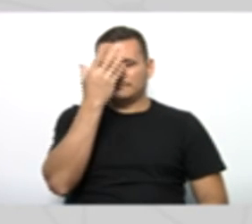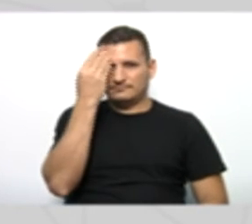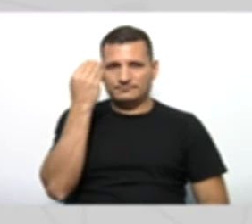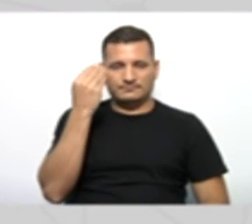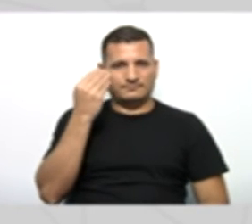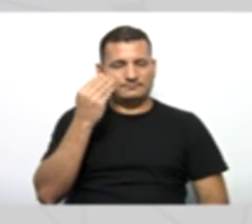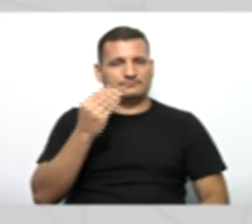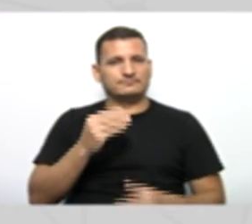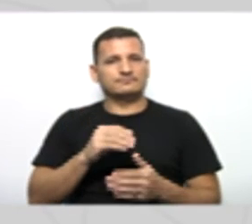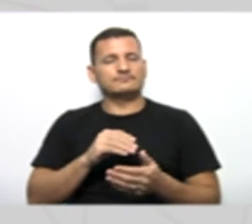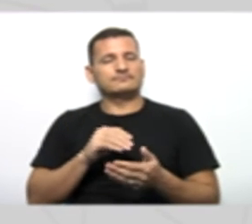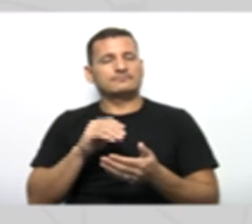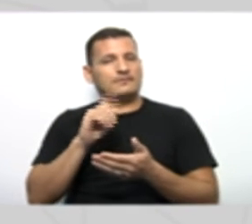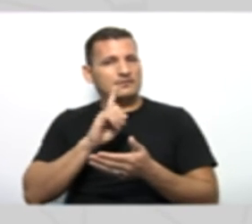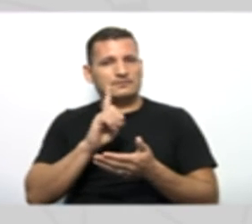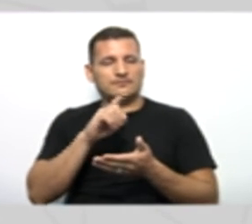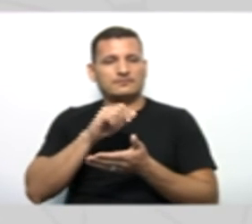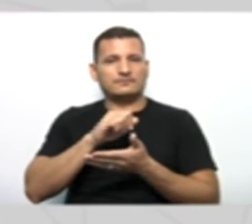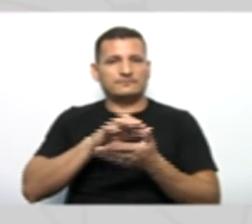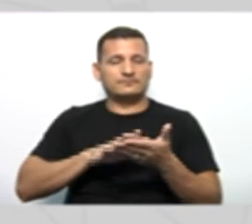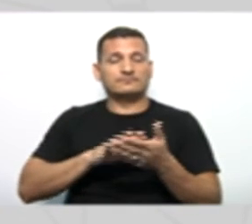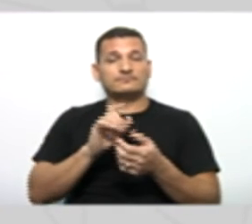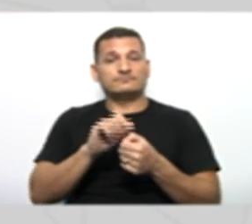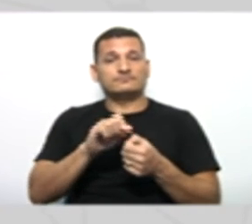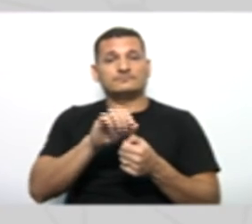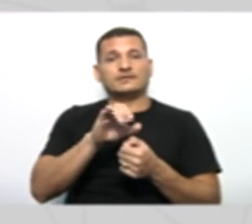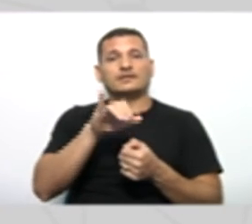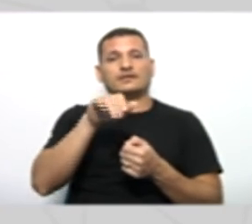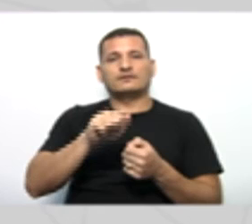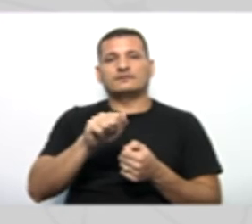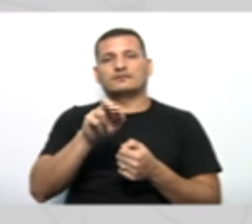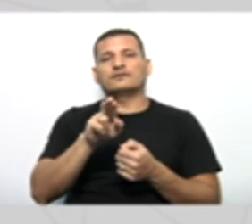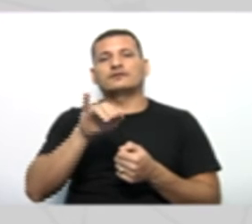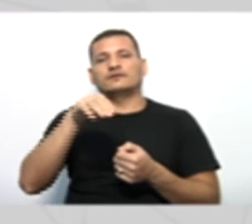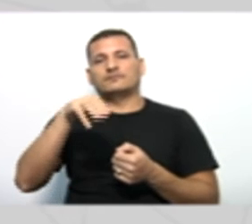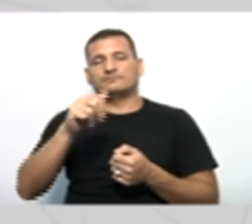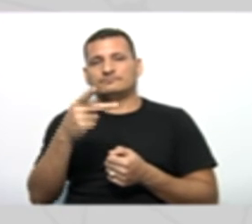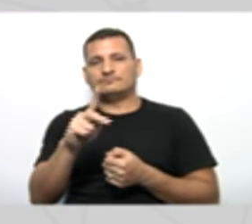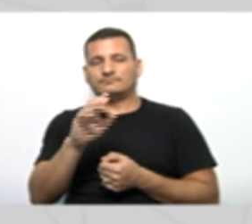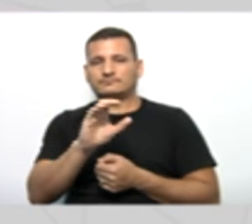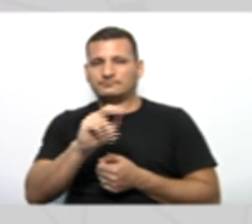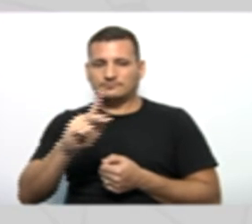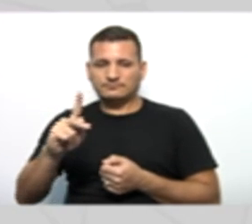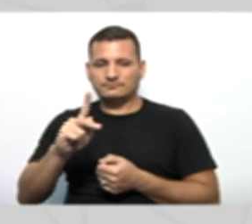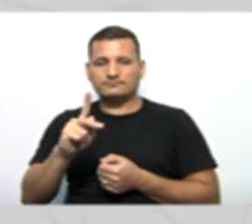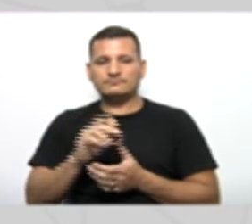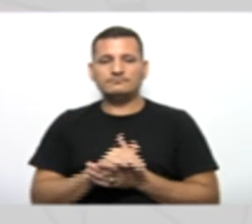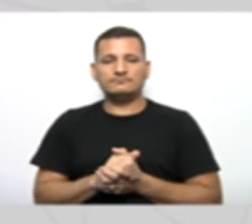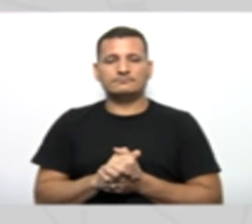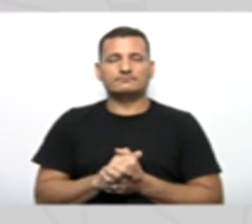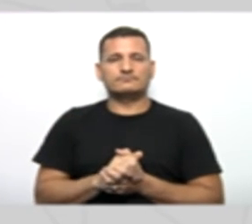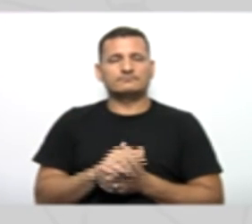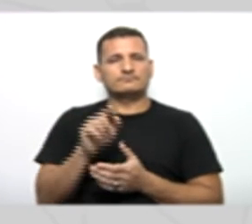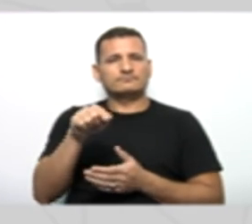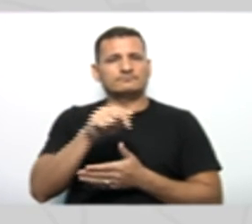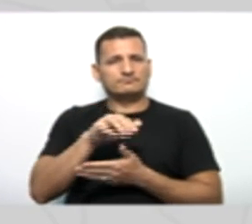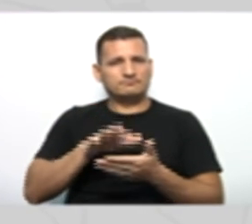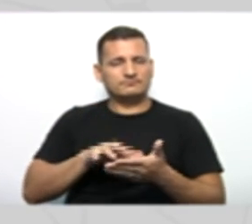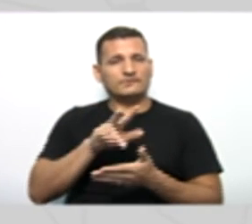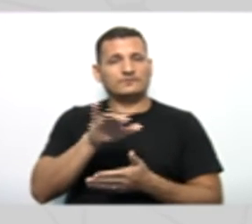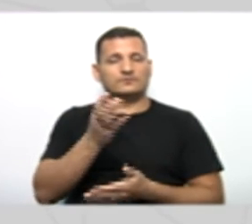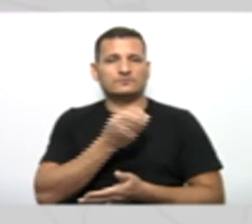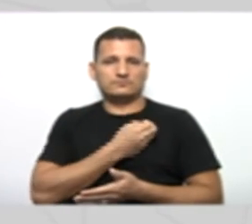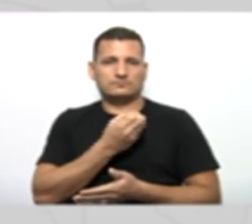atividade, elabore uma EIA-RIMA de sua cooperativa. Essa atividade vai gerar não só pontos para